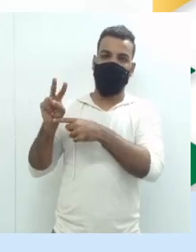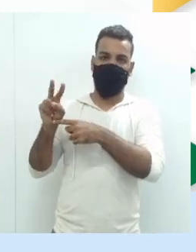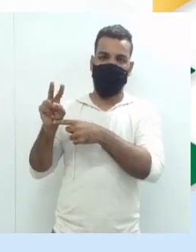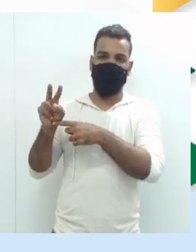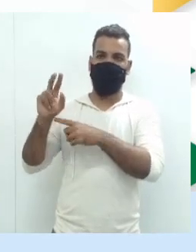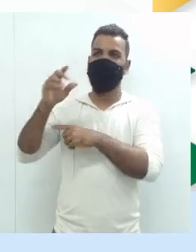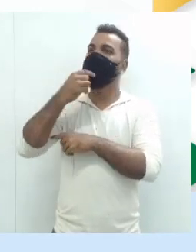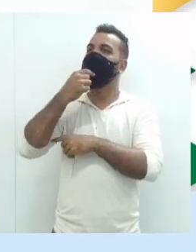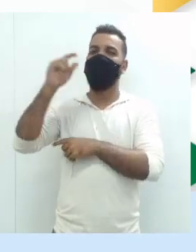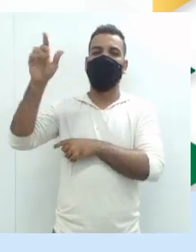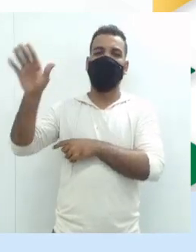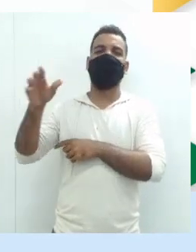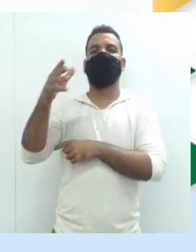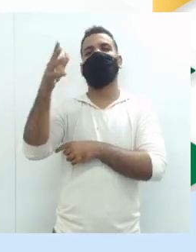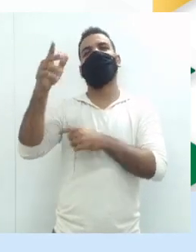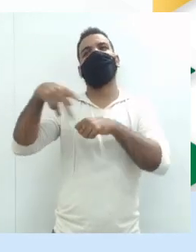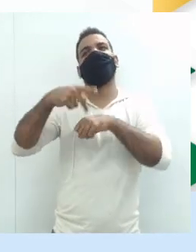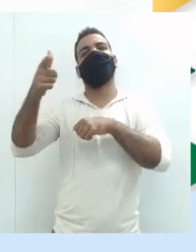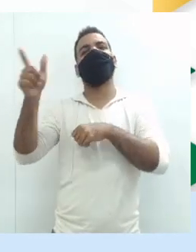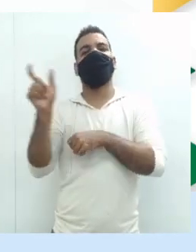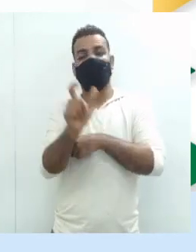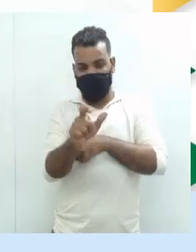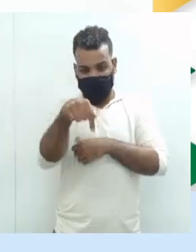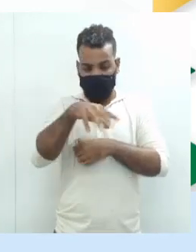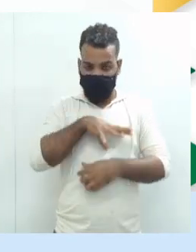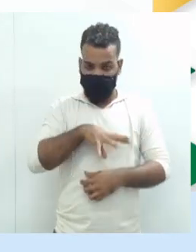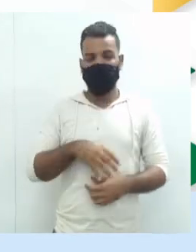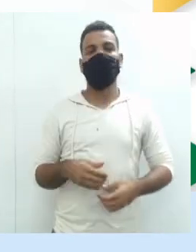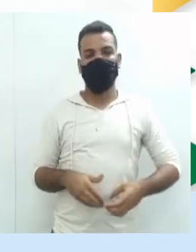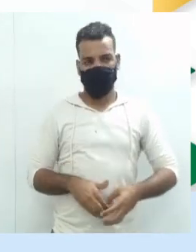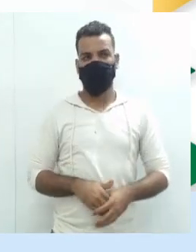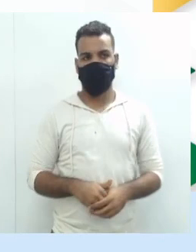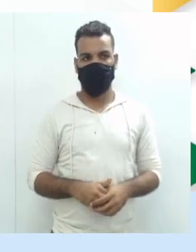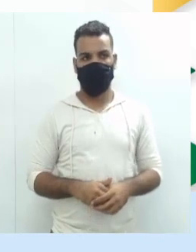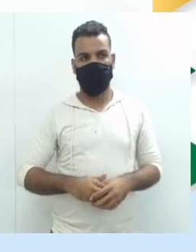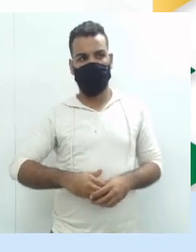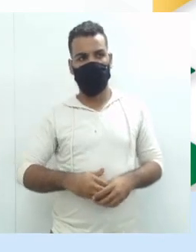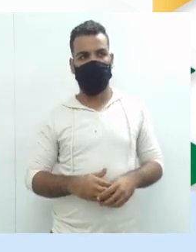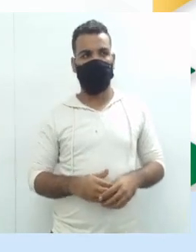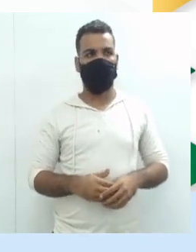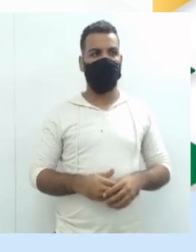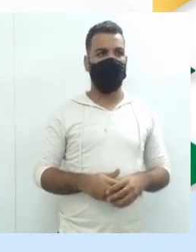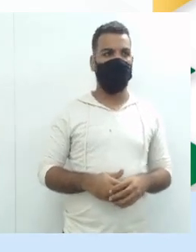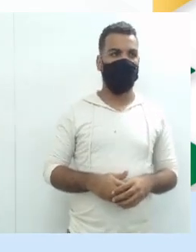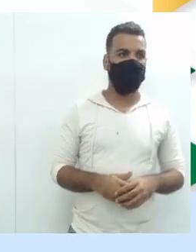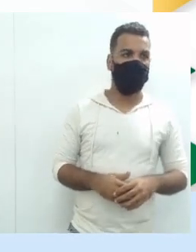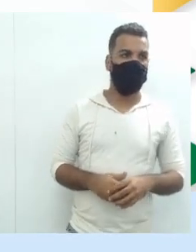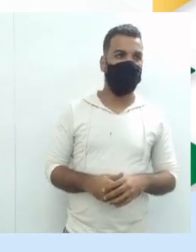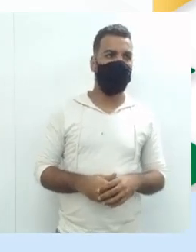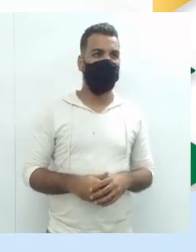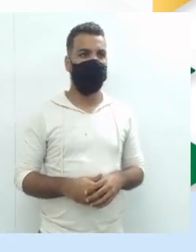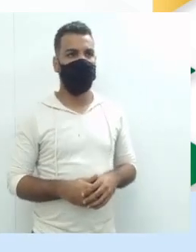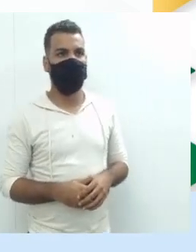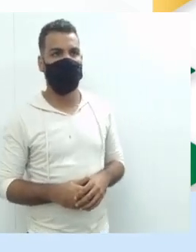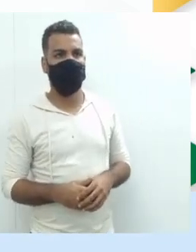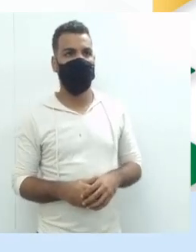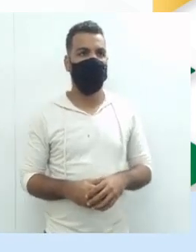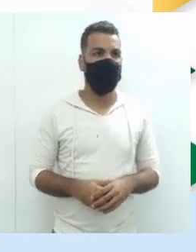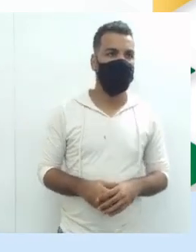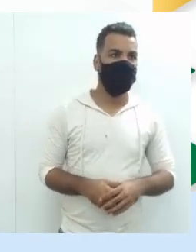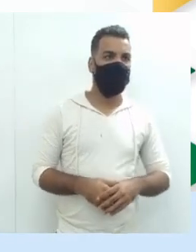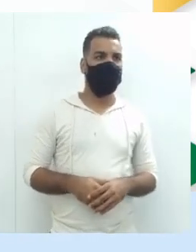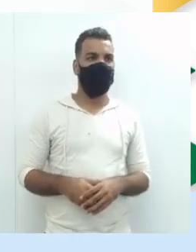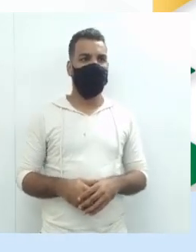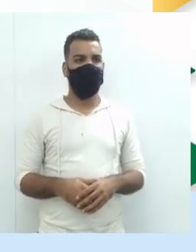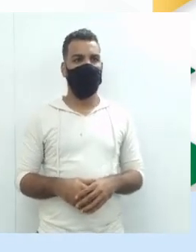bastante, uso de palavras estrangeiras, palavras do inglês, né? Palavras que estão nesse universo da internet, que